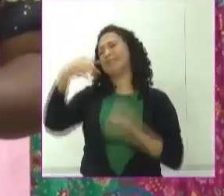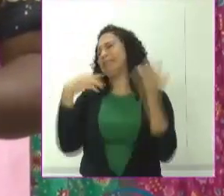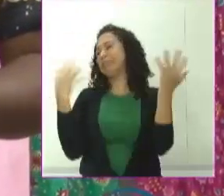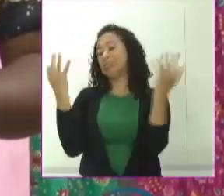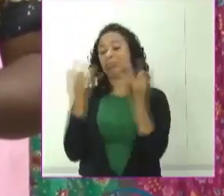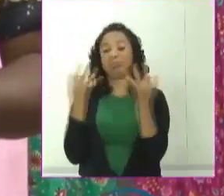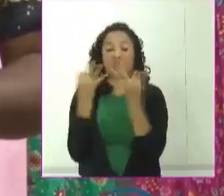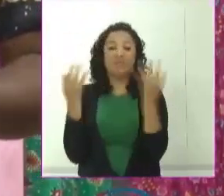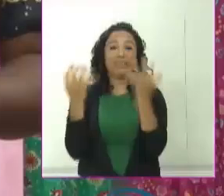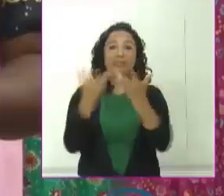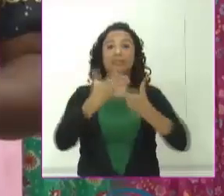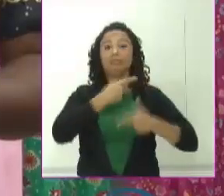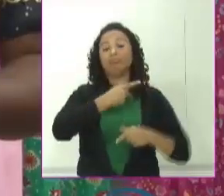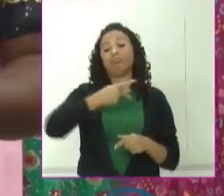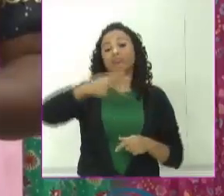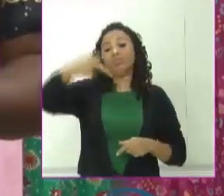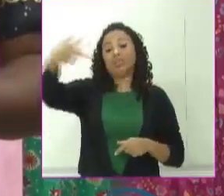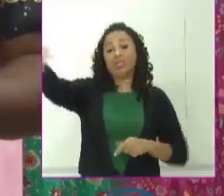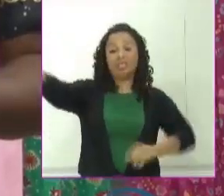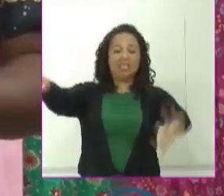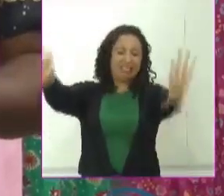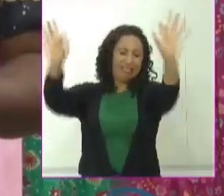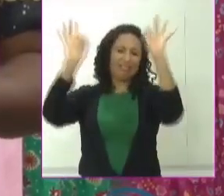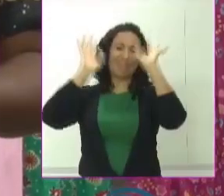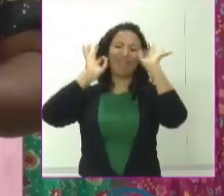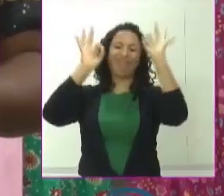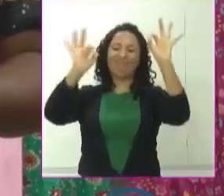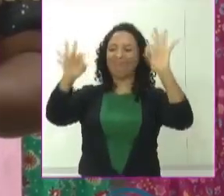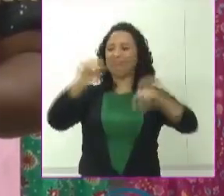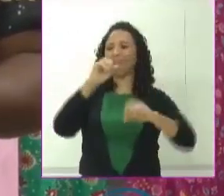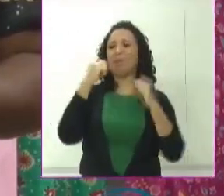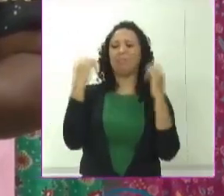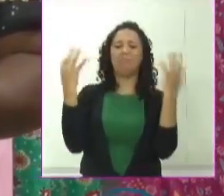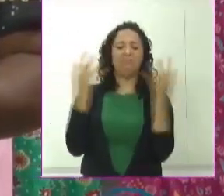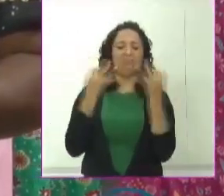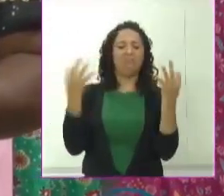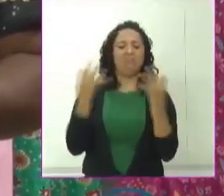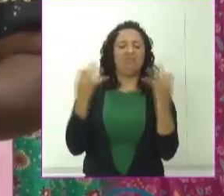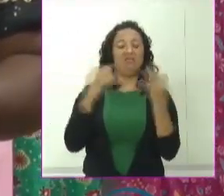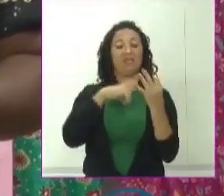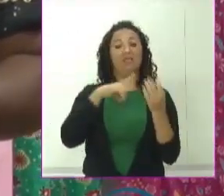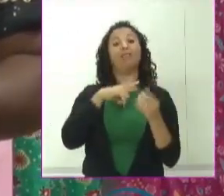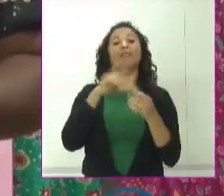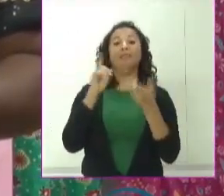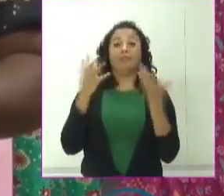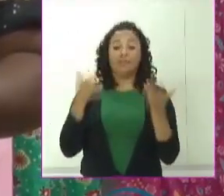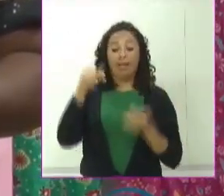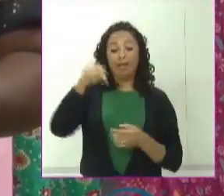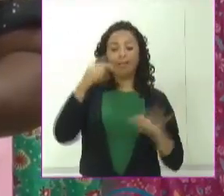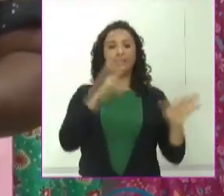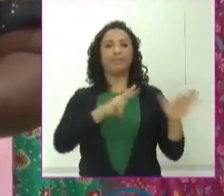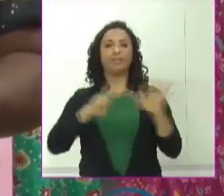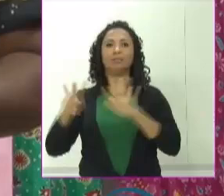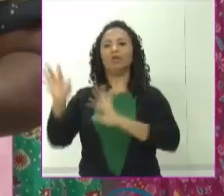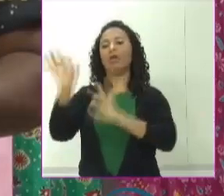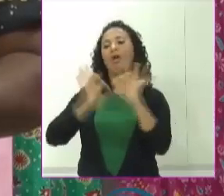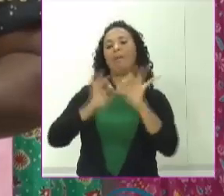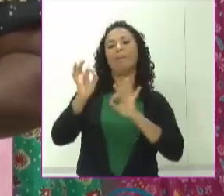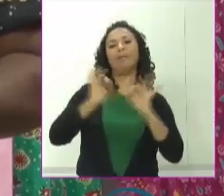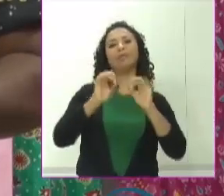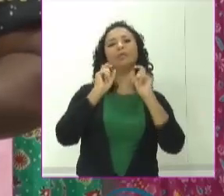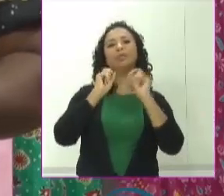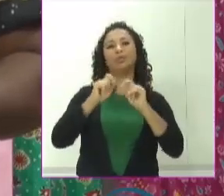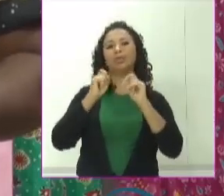como presidente, um grande presidente da história do Yacht Club, né? E, inclusive, essa semana a gente começa a instalar